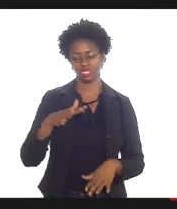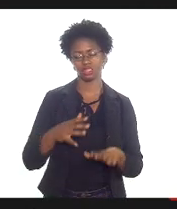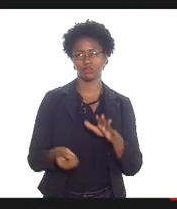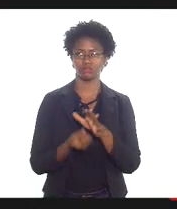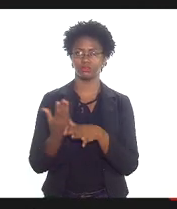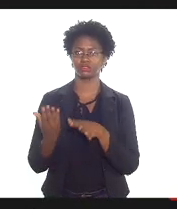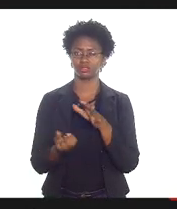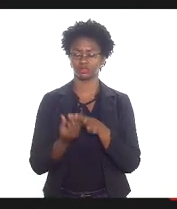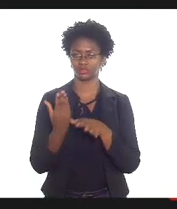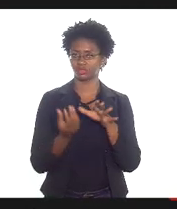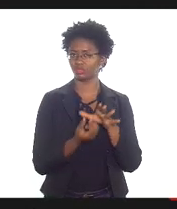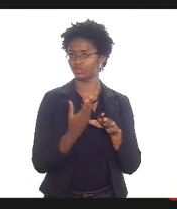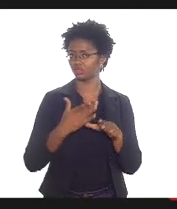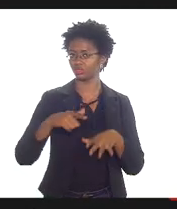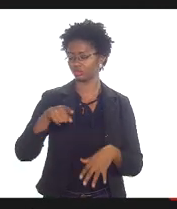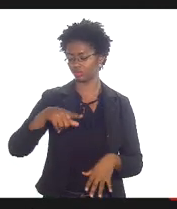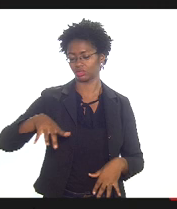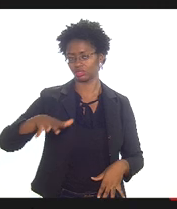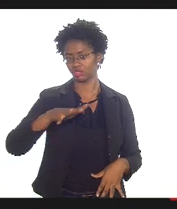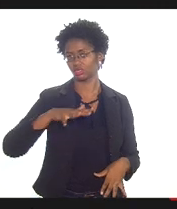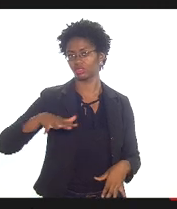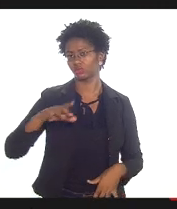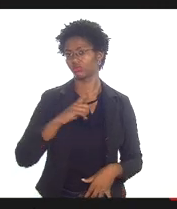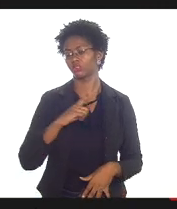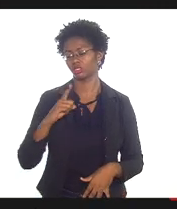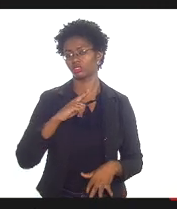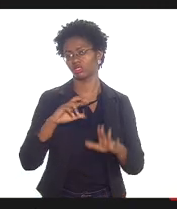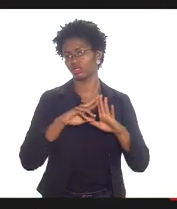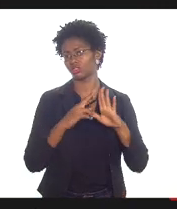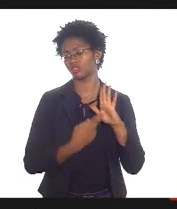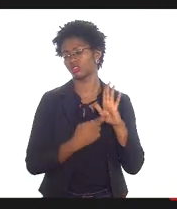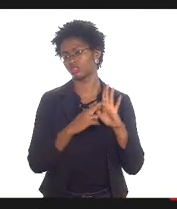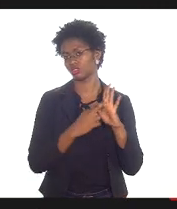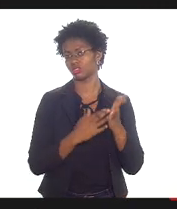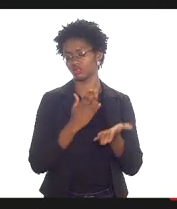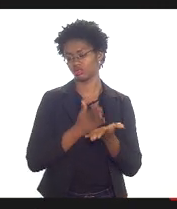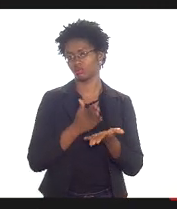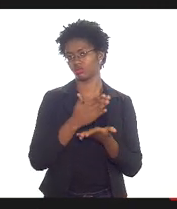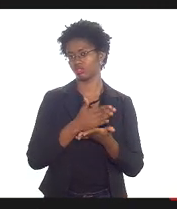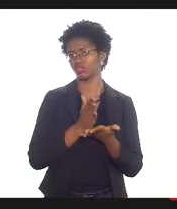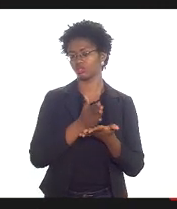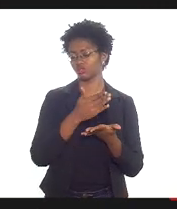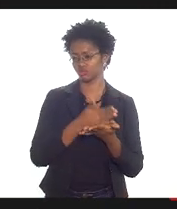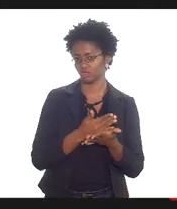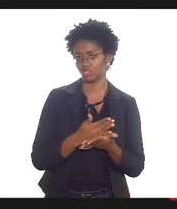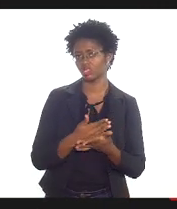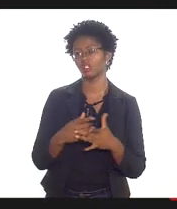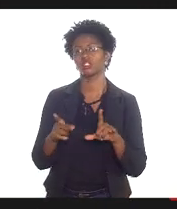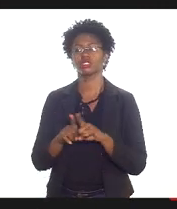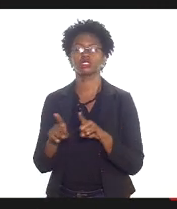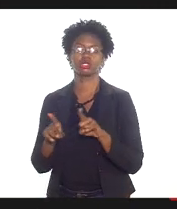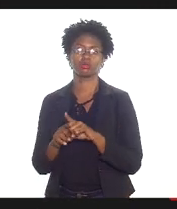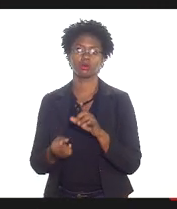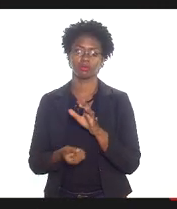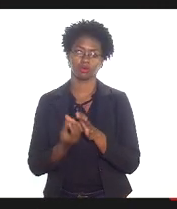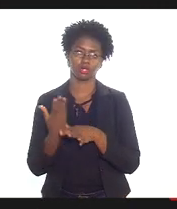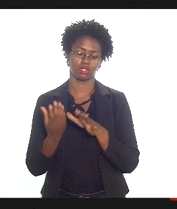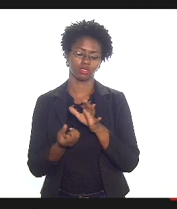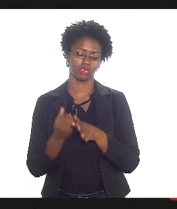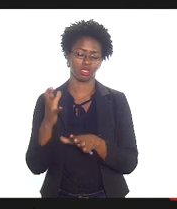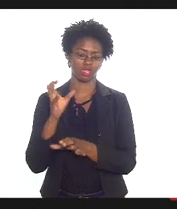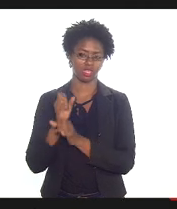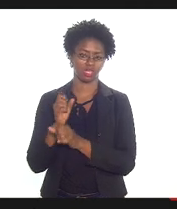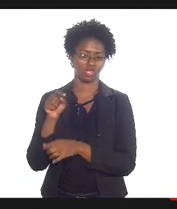campos estará sob regime de partilha de produção e que parte da produção desses